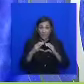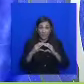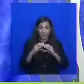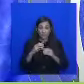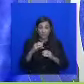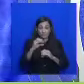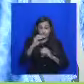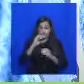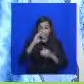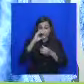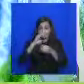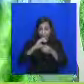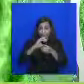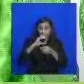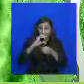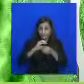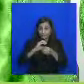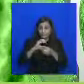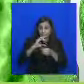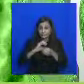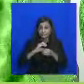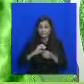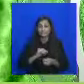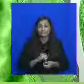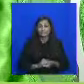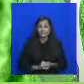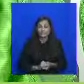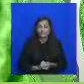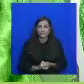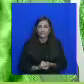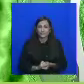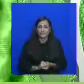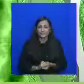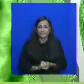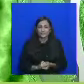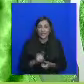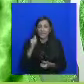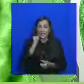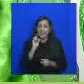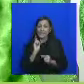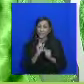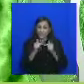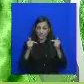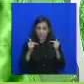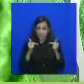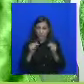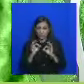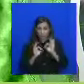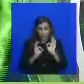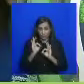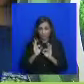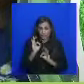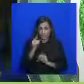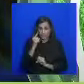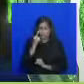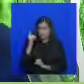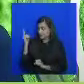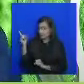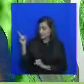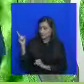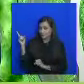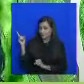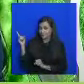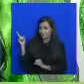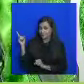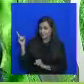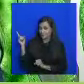O que aconteceu? Ah, uma bola presa. Então a Evelyn, nossa garota da sorte, irá agora